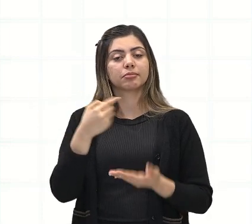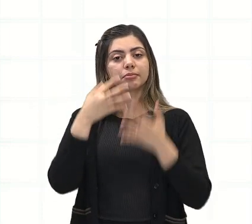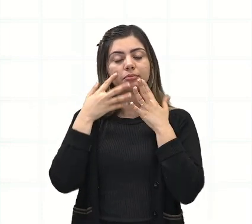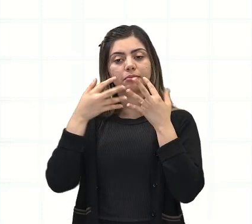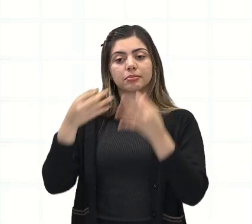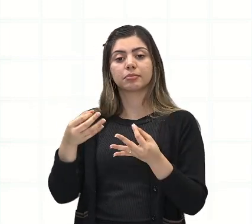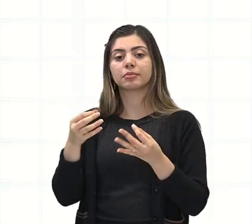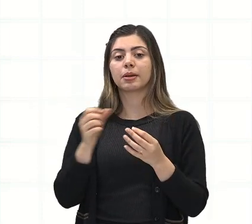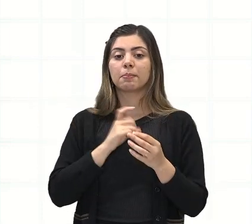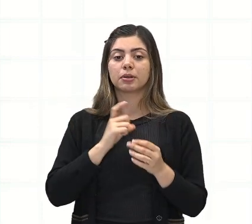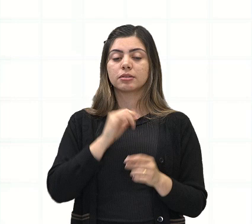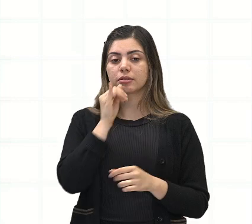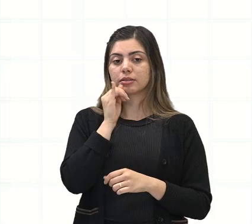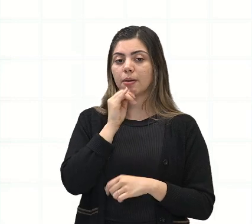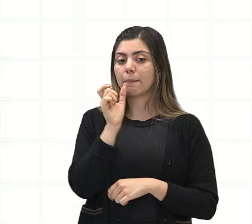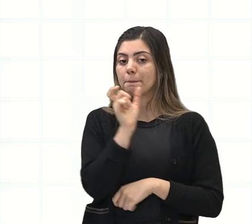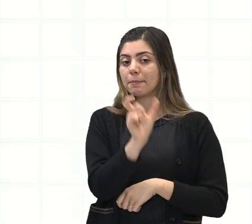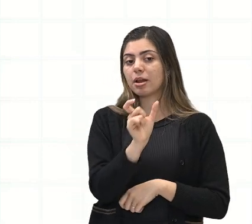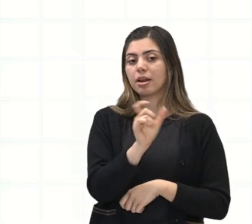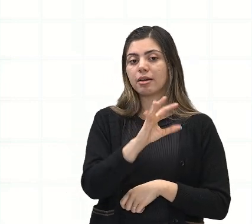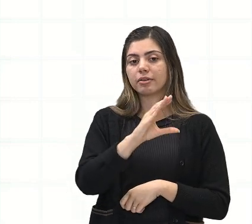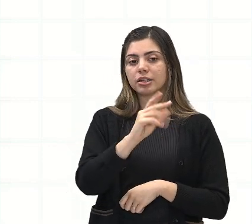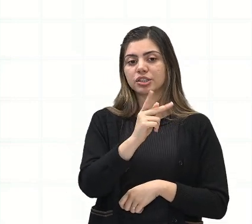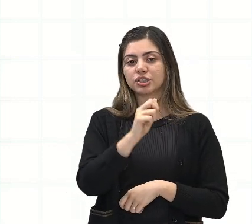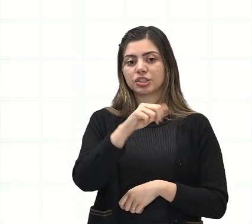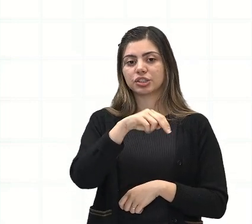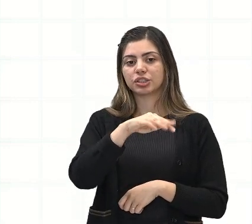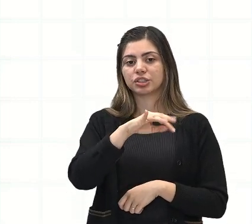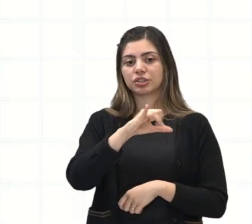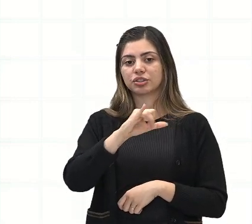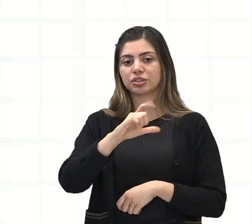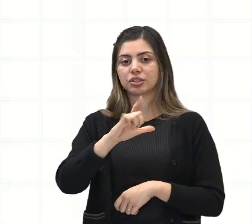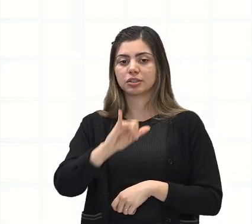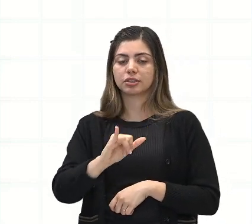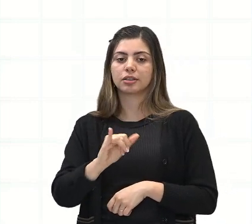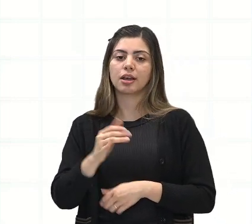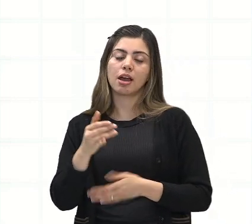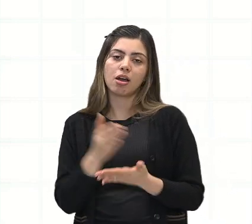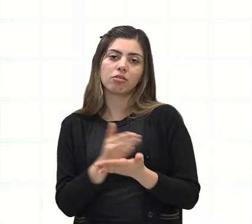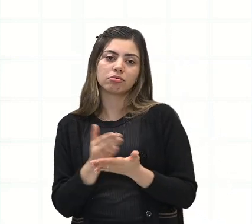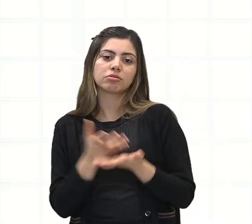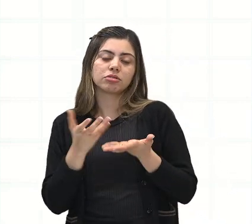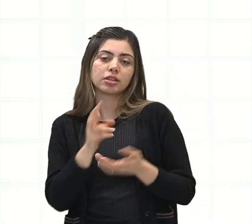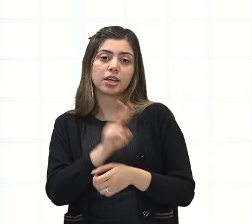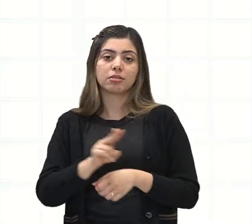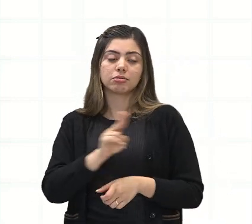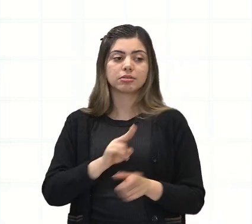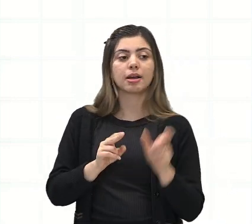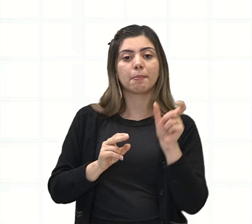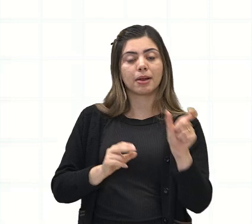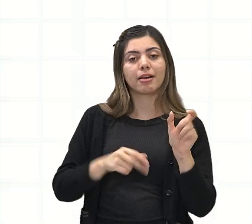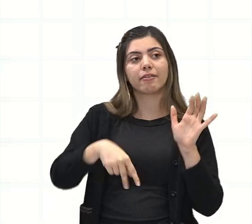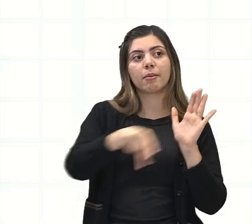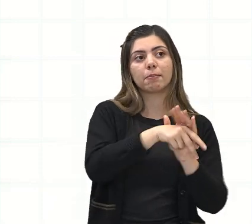por exemplo, como chantilly, embora alguns estabelecimentos, por exemplo, queiram utilizar a escrita tradicional, outros